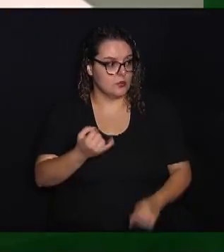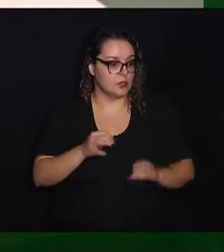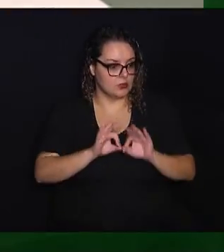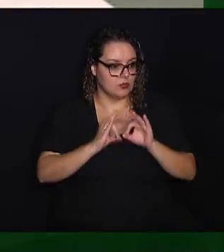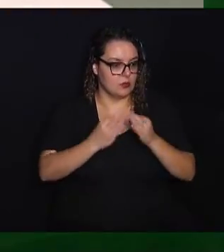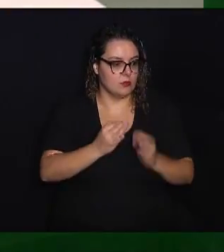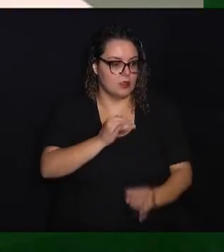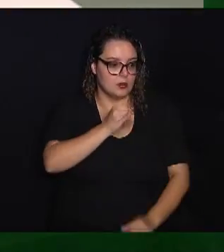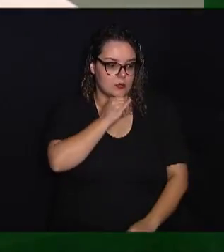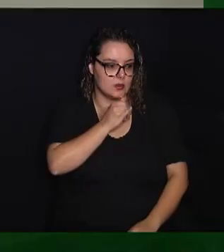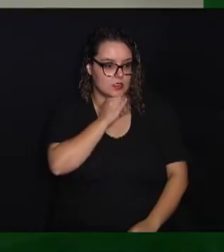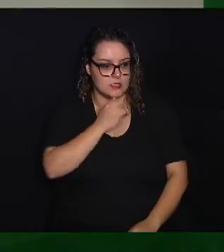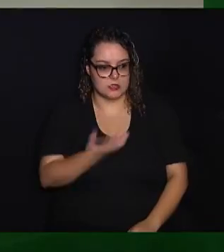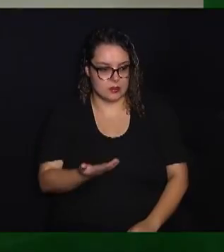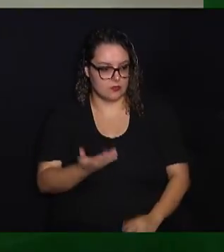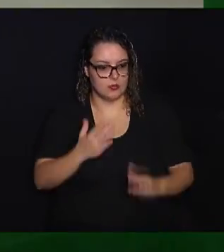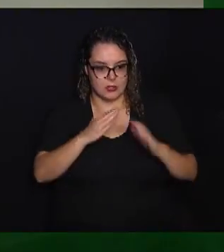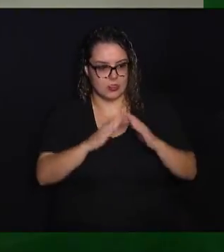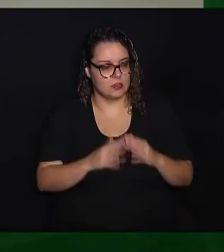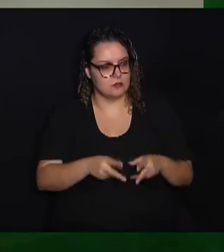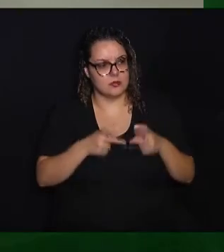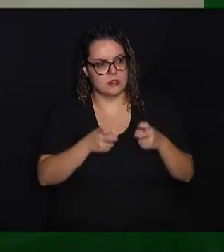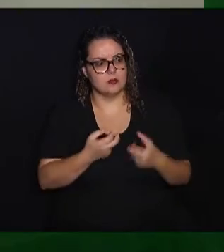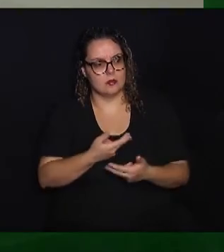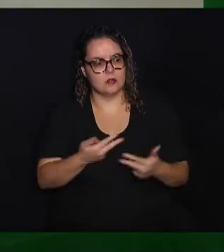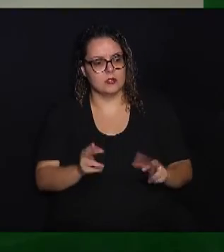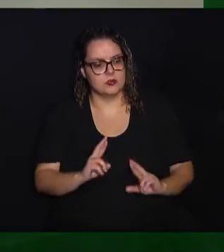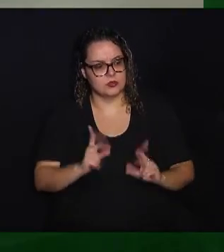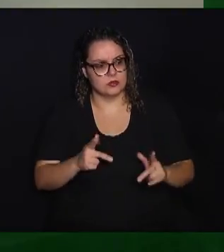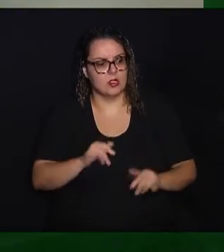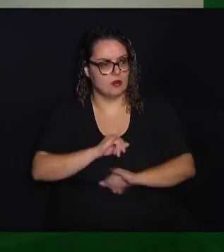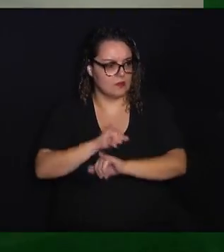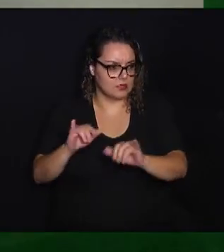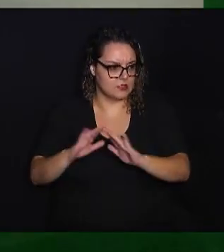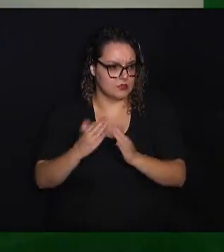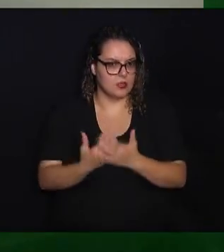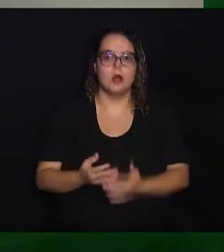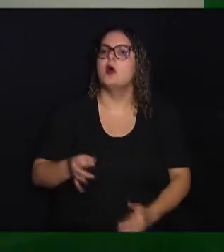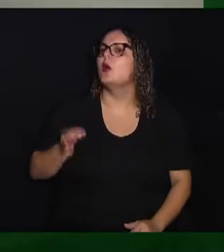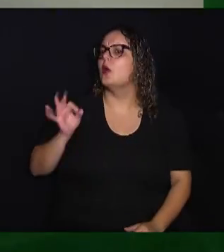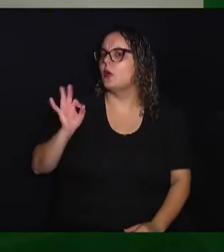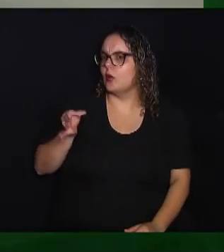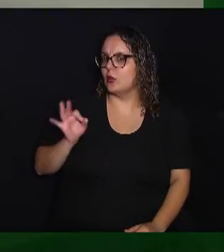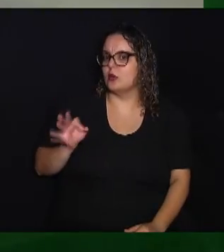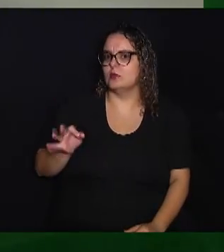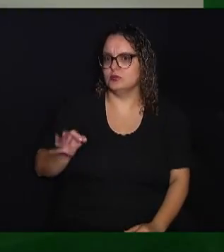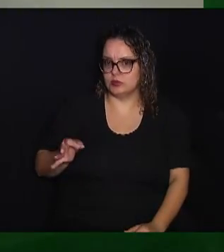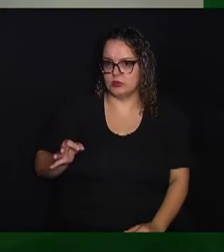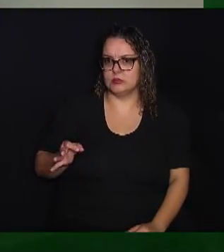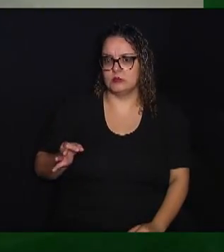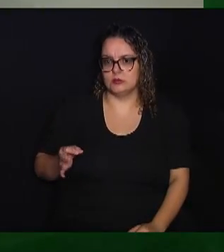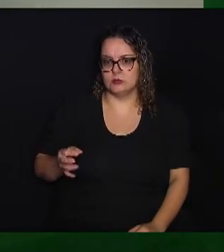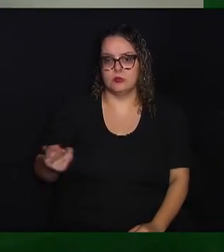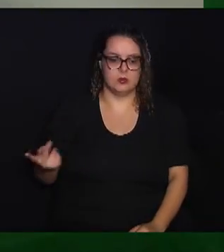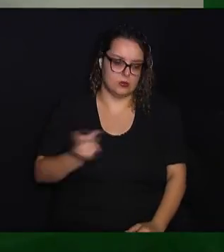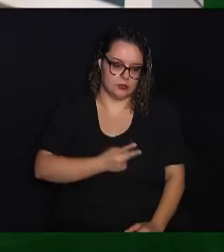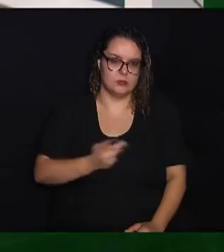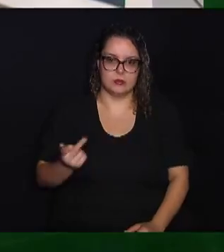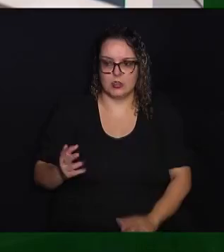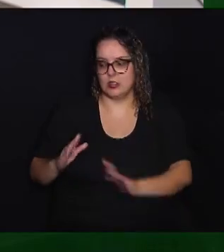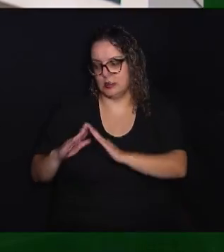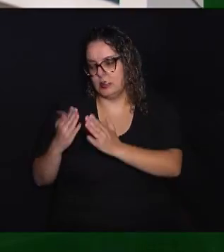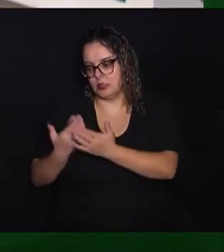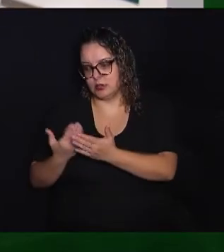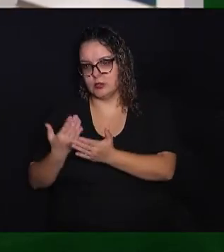por exemplo, se notar alguma coisa diferente, avisar a escola? Com toda certeza. Ambos, né? Mesmo